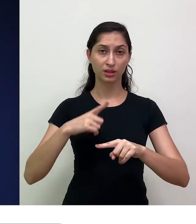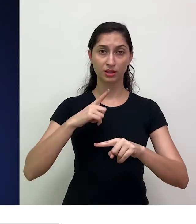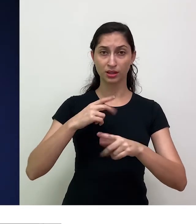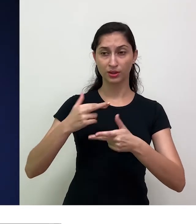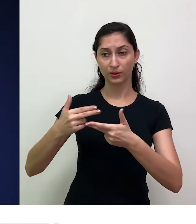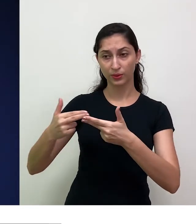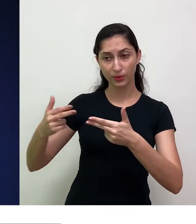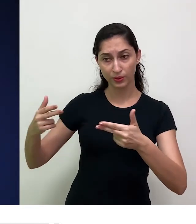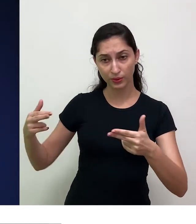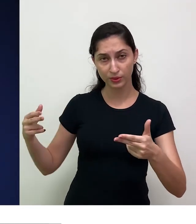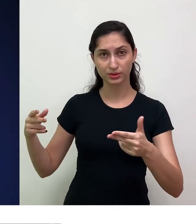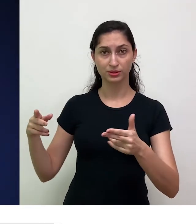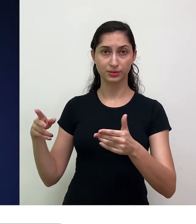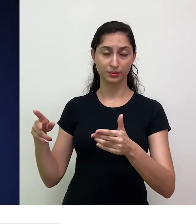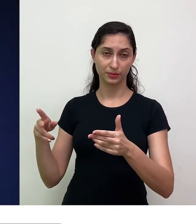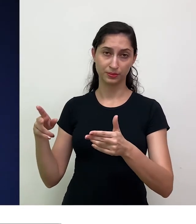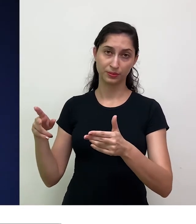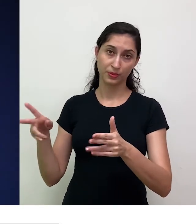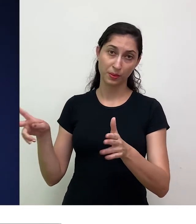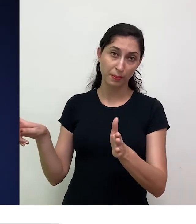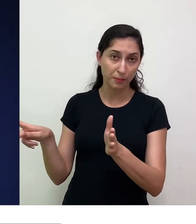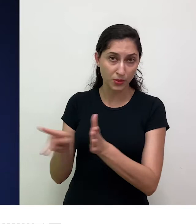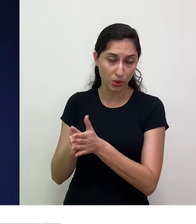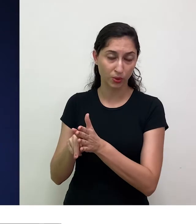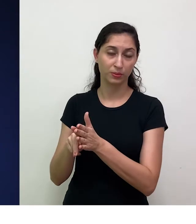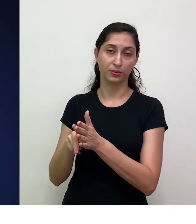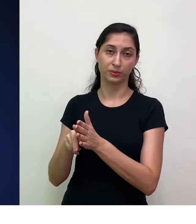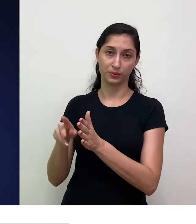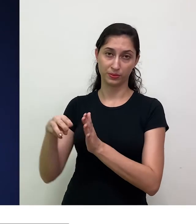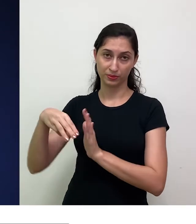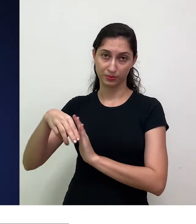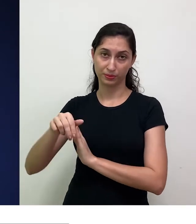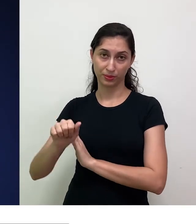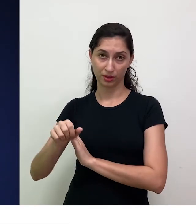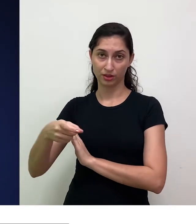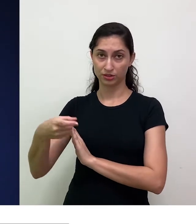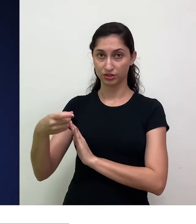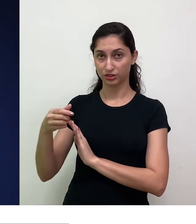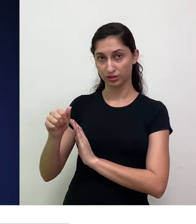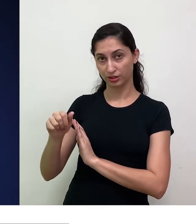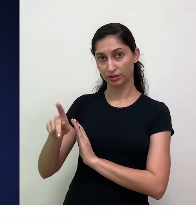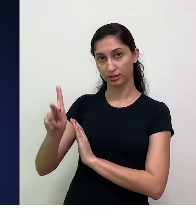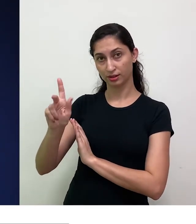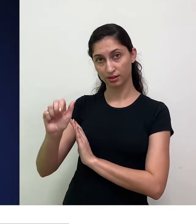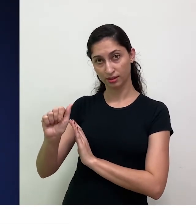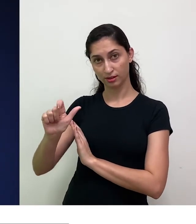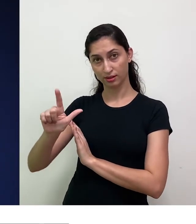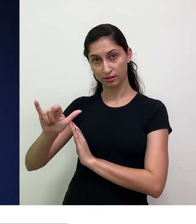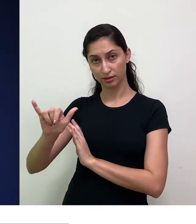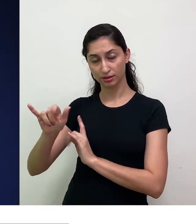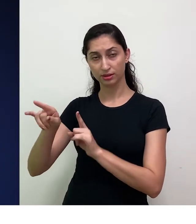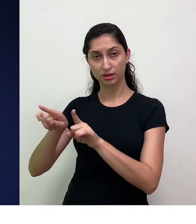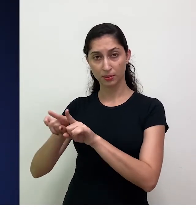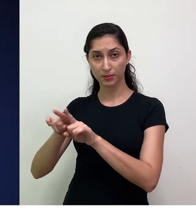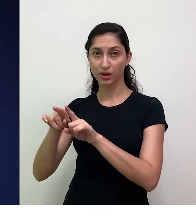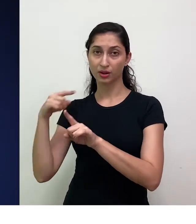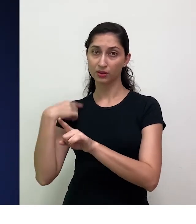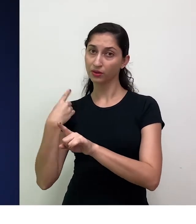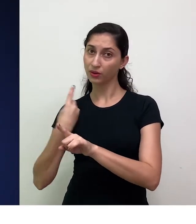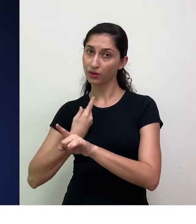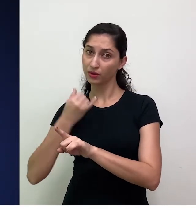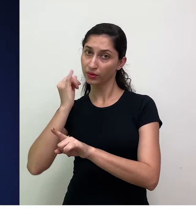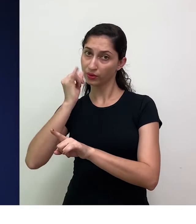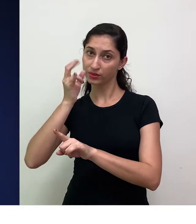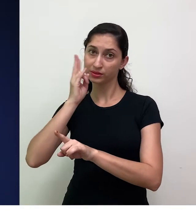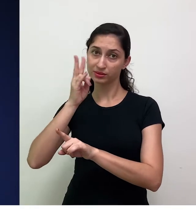muita, algumas peças de Mascari, né? E tem muita história também dentro daqui.